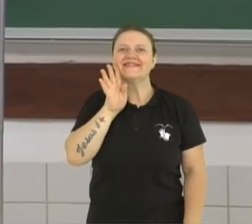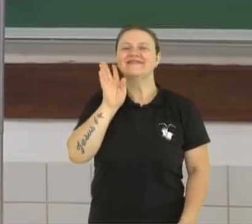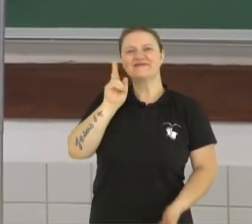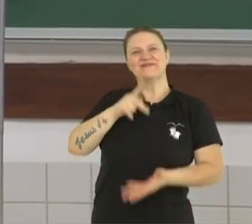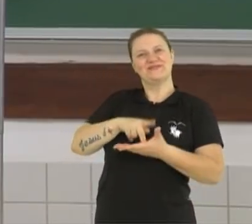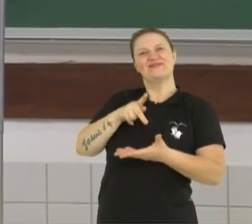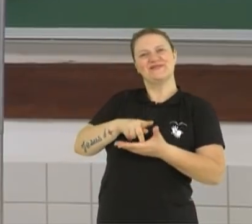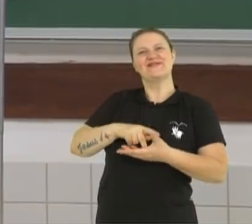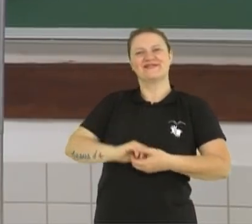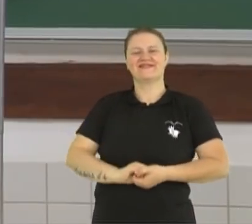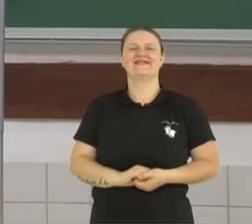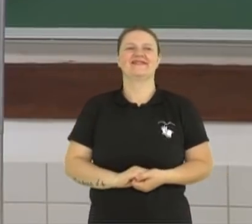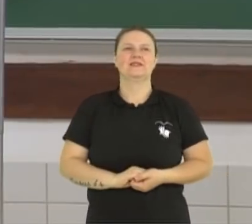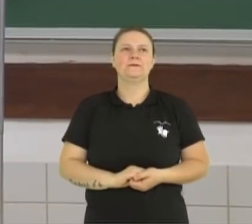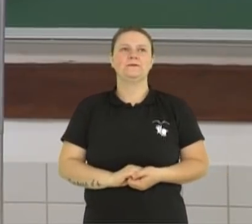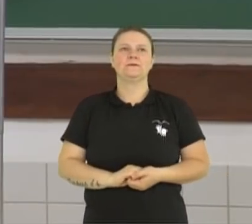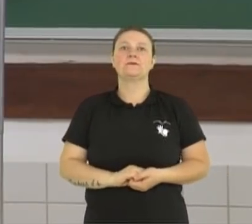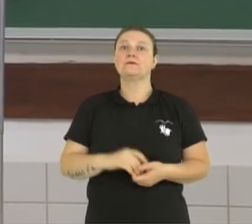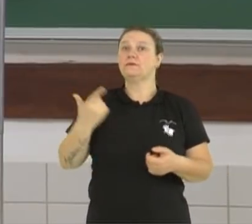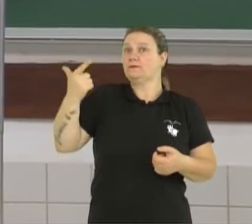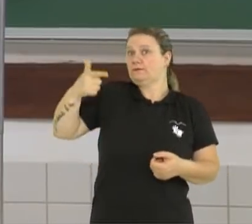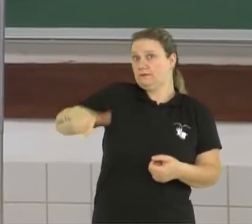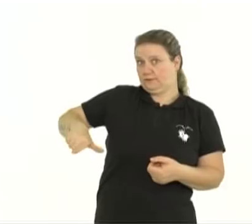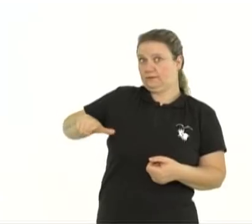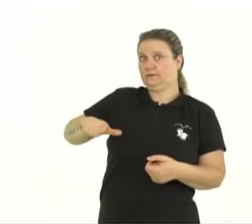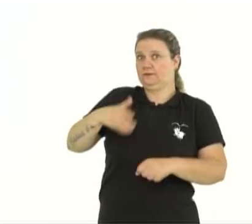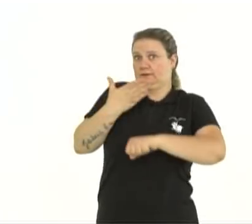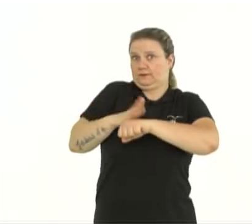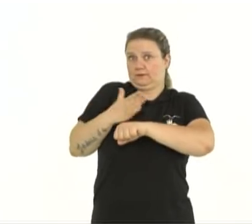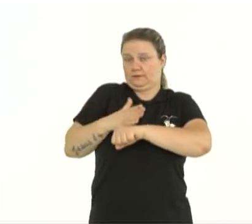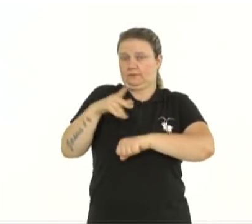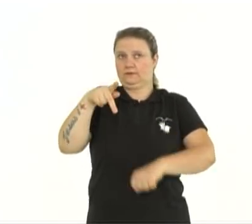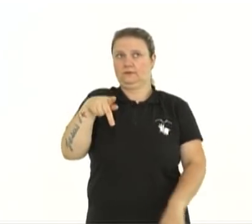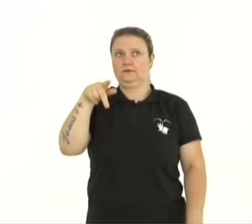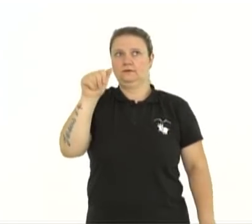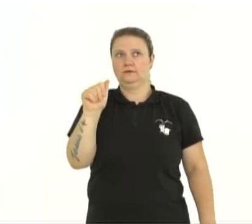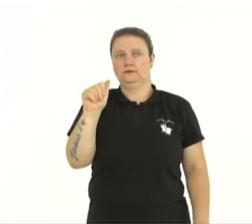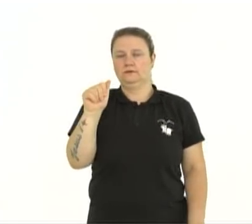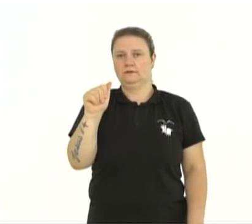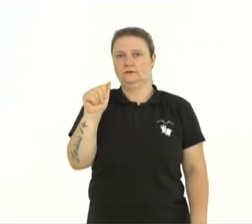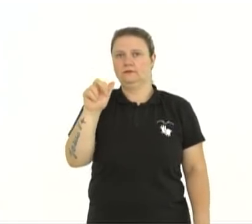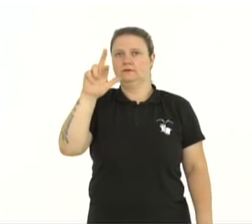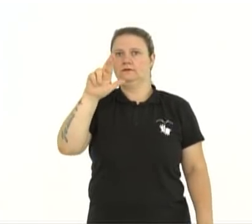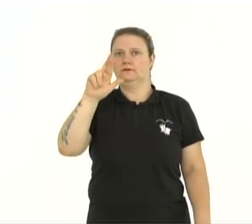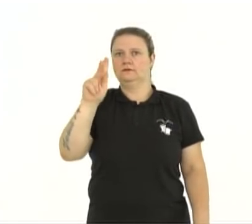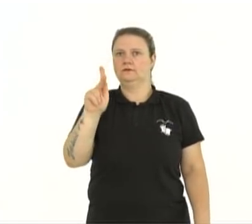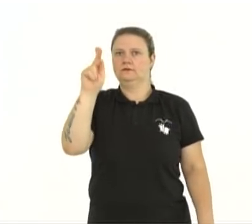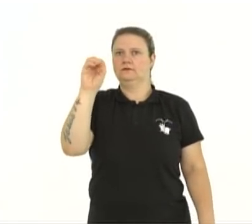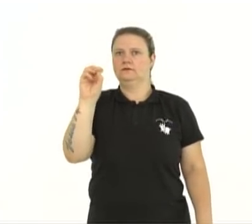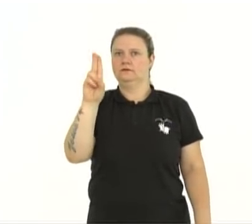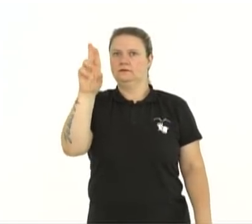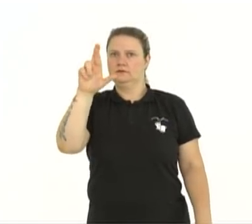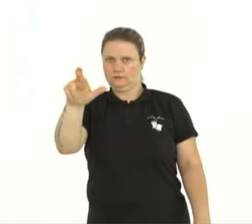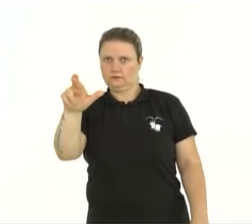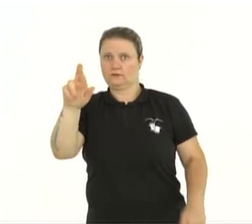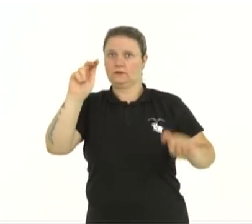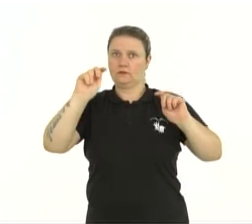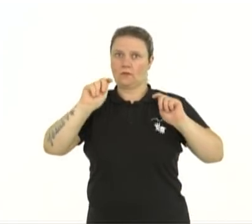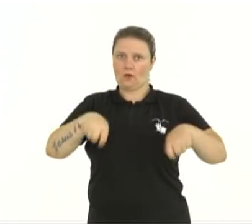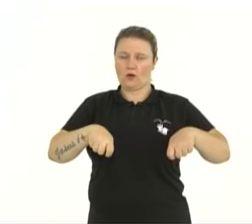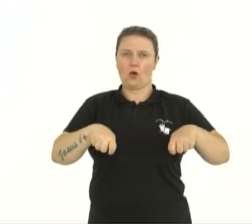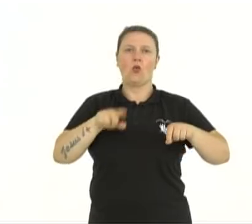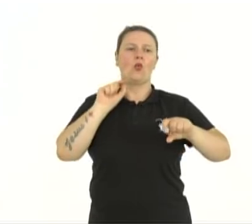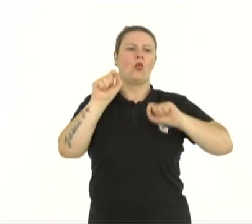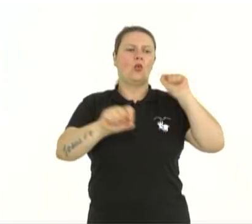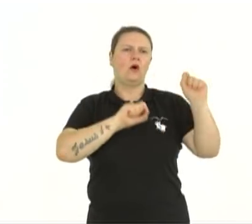essa modalidade. O parkour, ou a arte de deslocamento, tem como princípio mover-se de um ponto a outro o